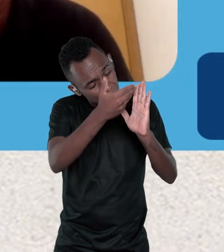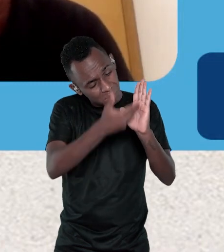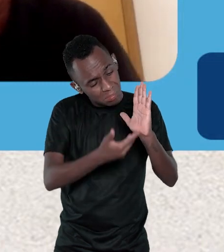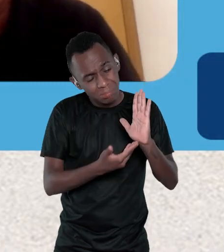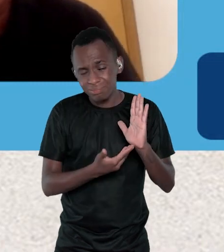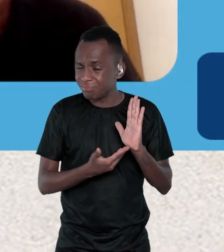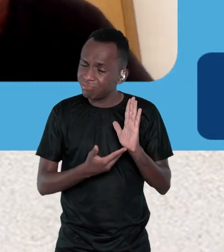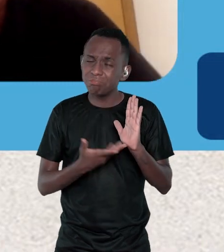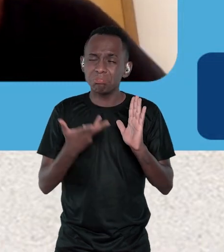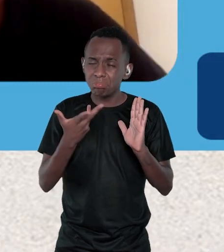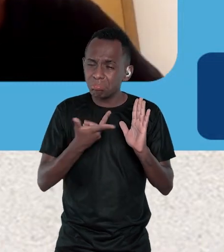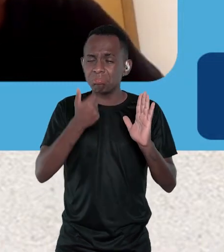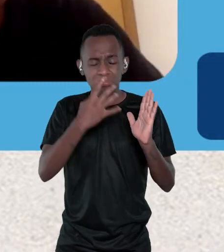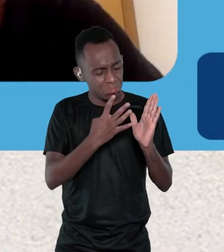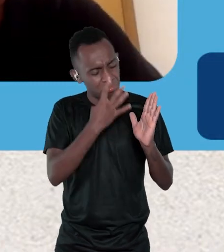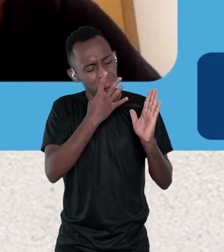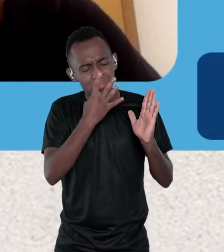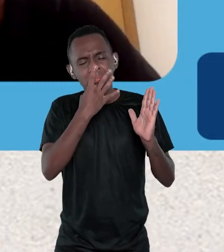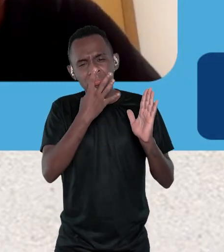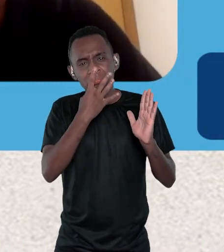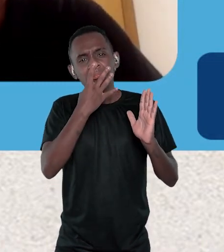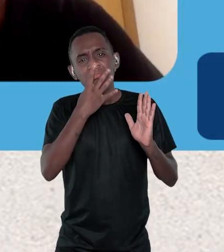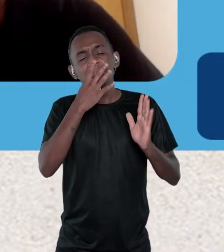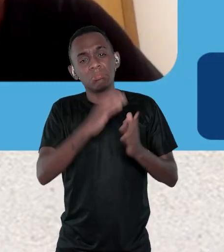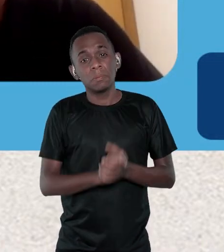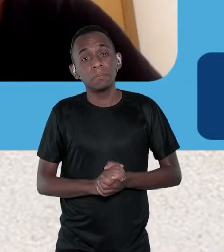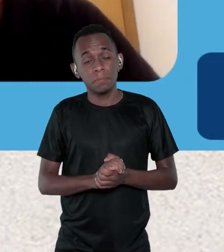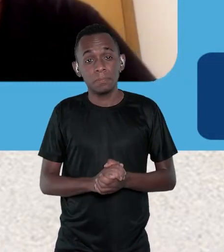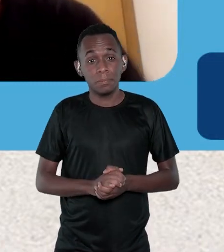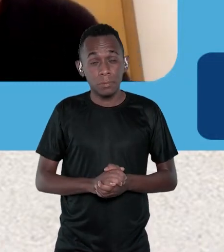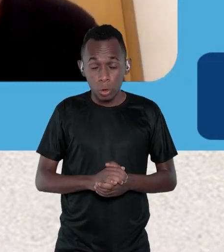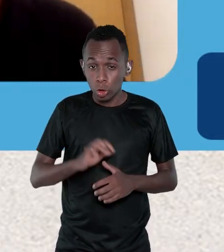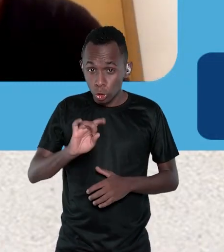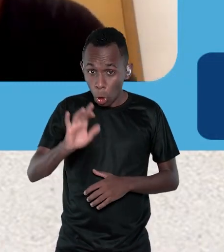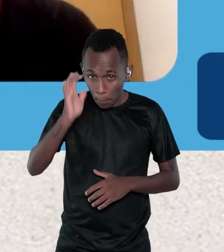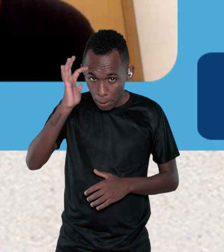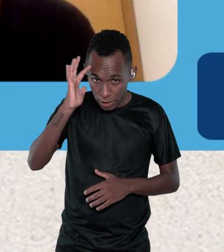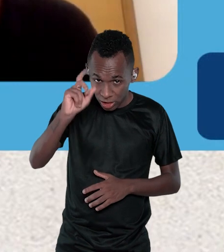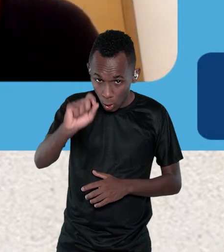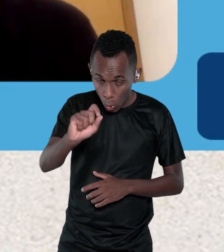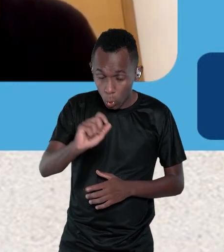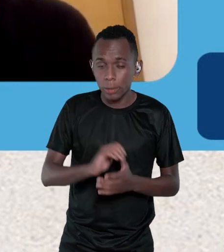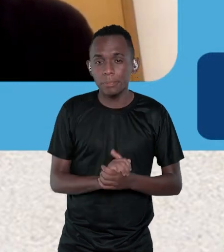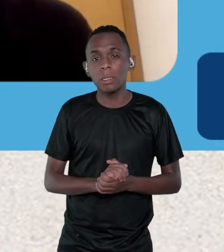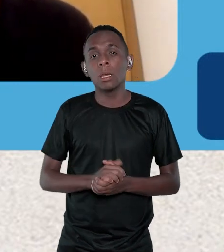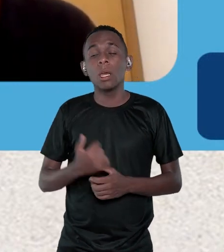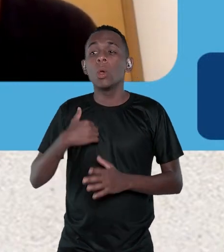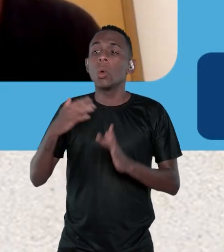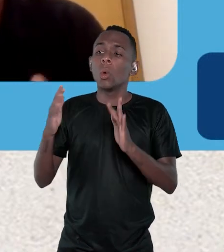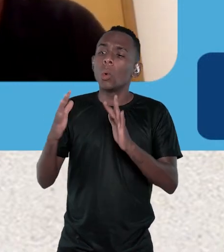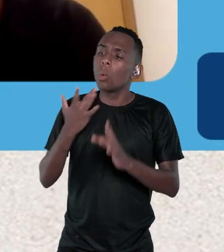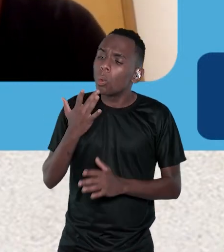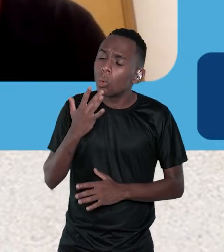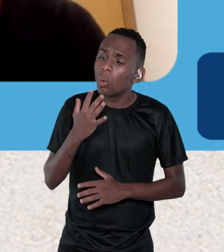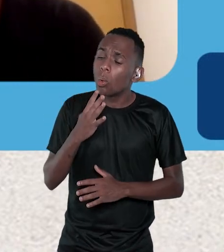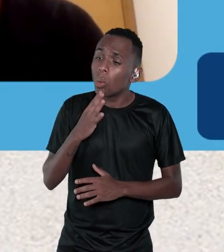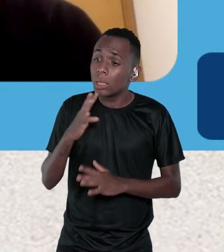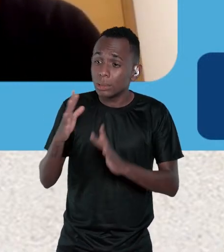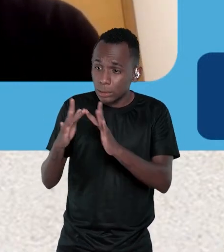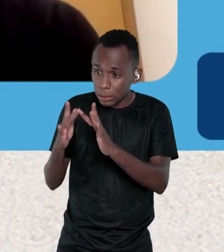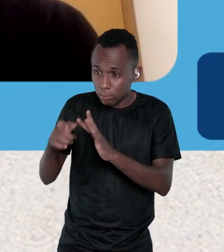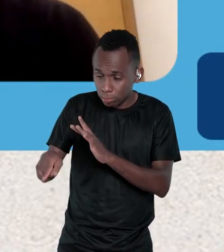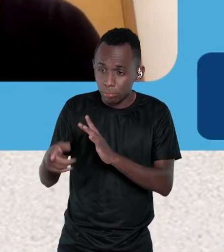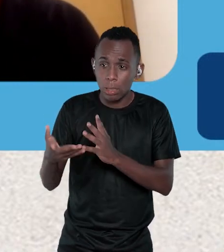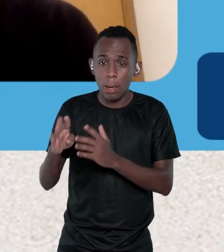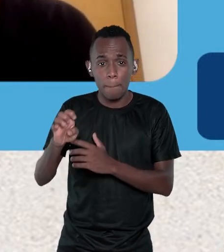letras, ele fazia música e letra, eram espetaculares. Pra você ter ideia, quando eu conheci